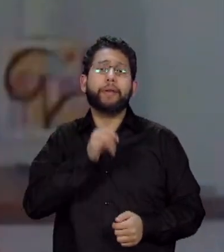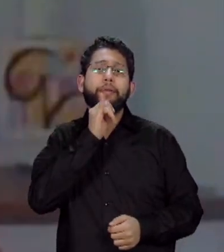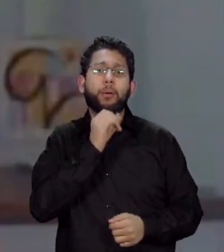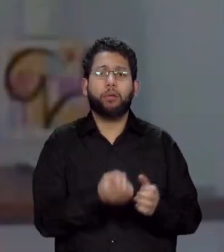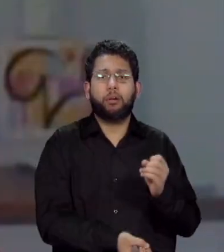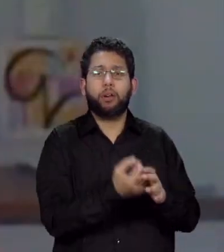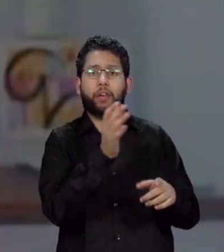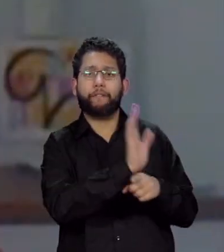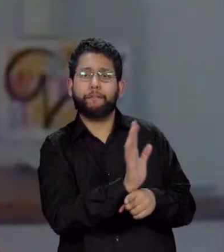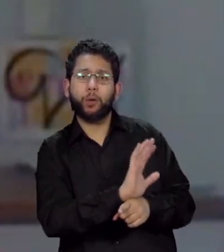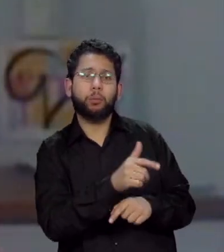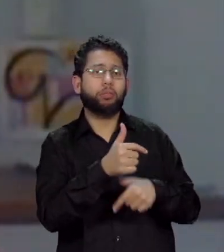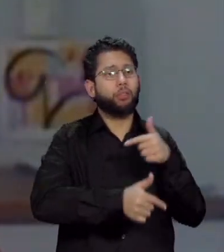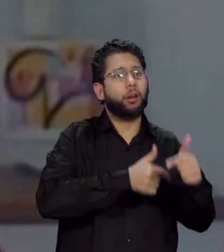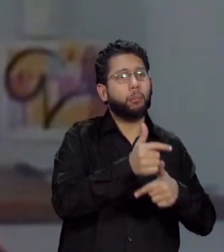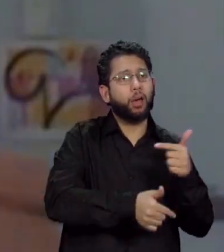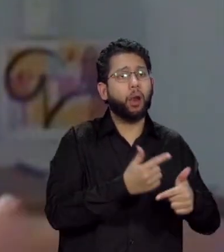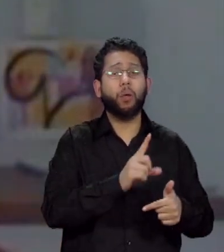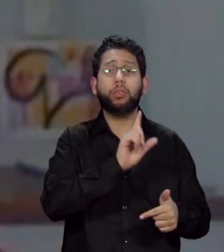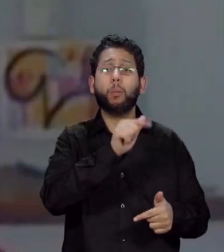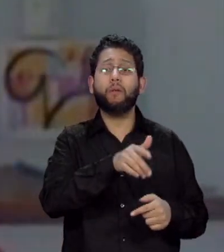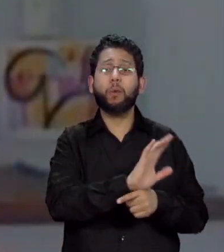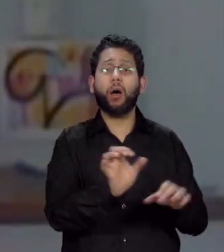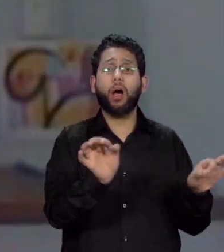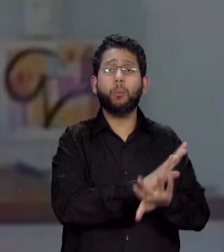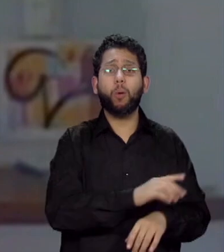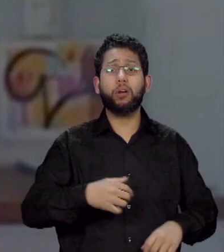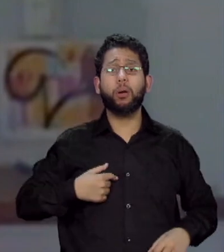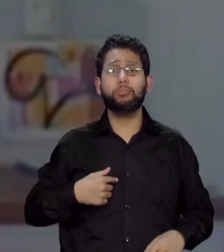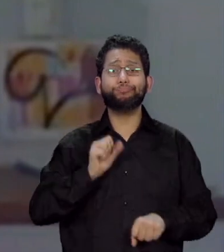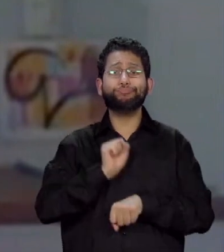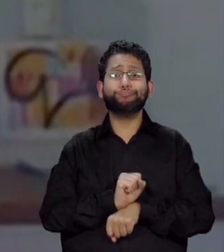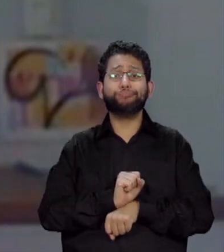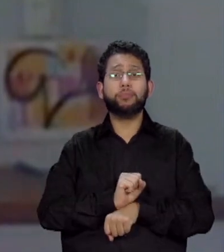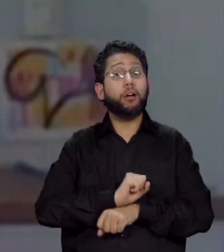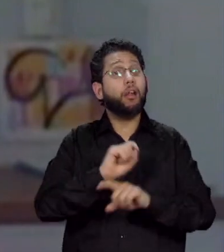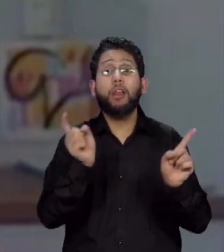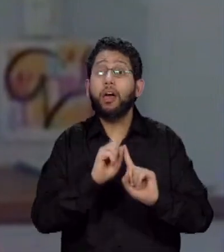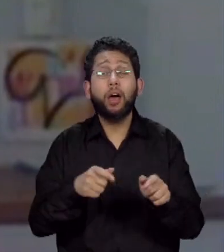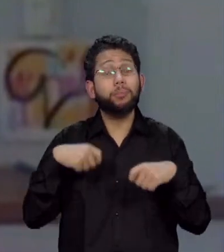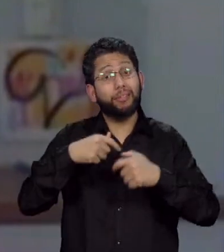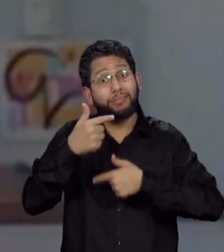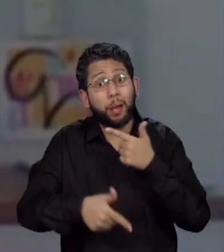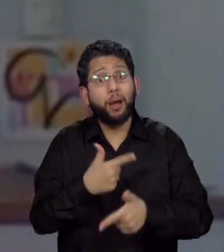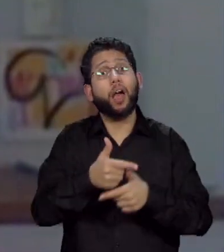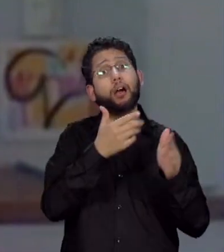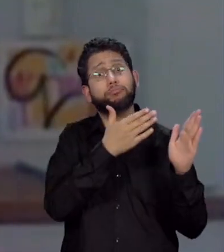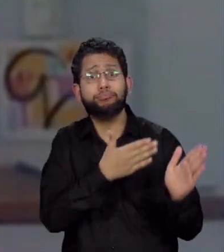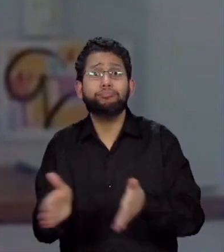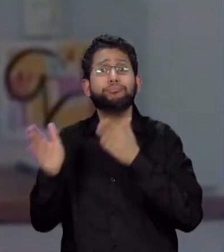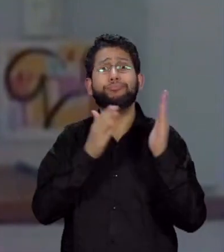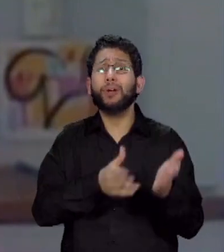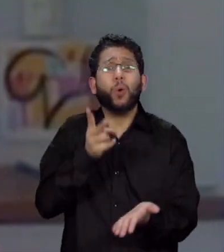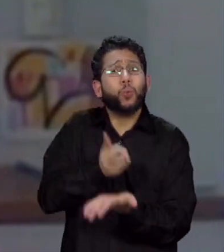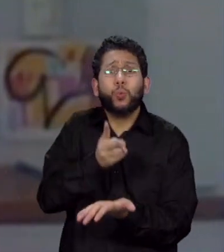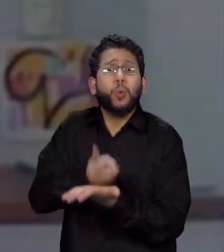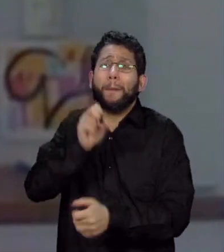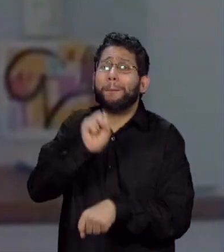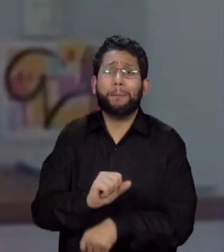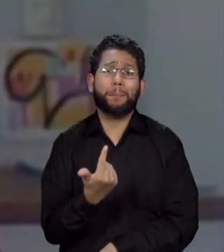ora na produção, ora na pós-produção, mas que você consegue ter um contínuo de trabalho. E na produção independente eu vi